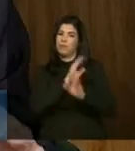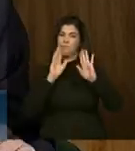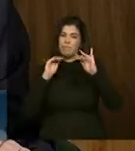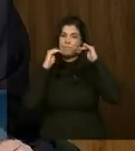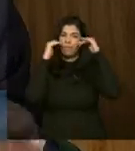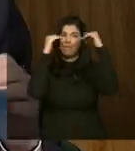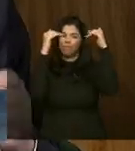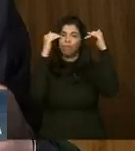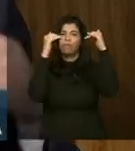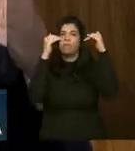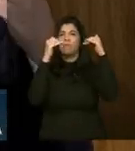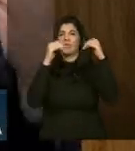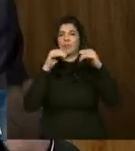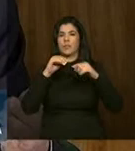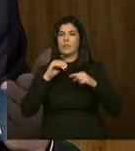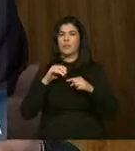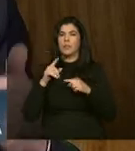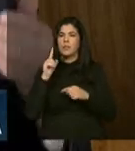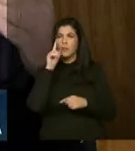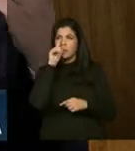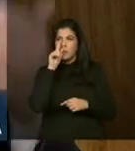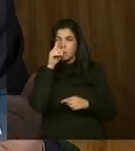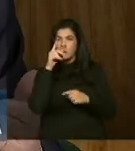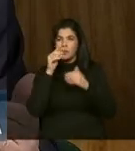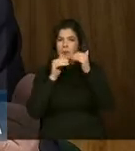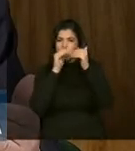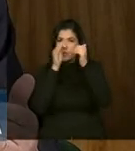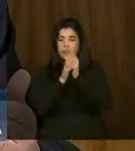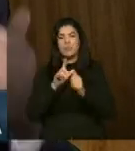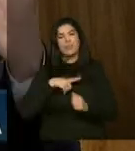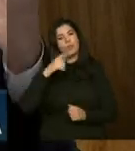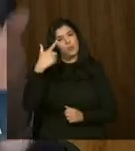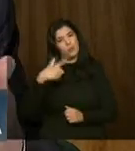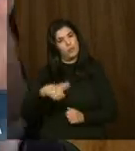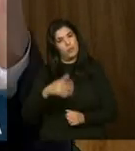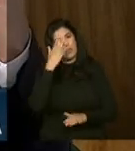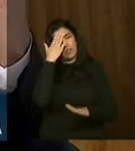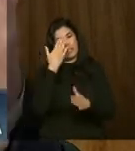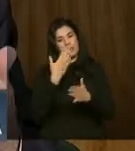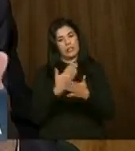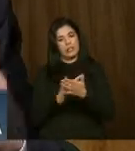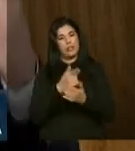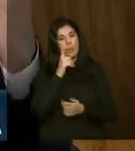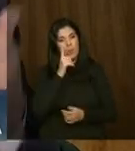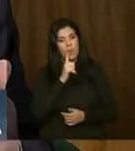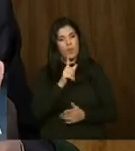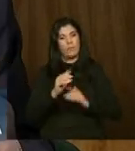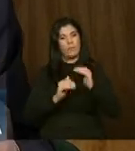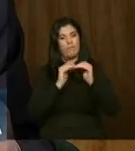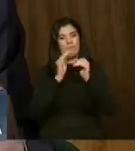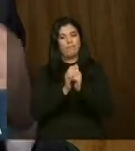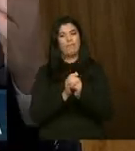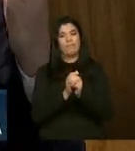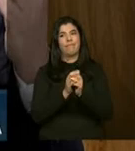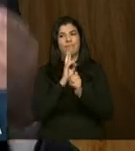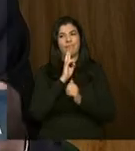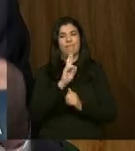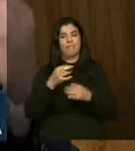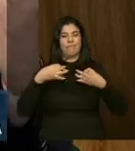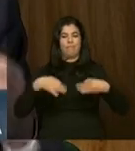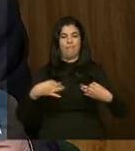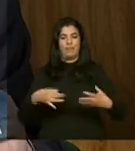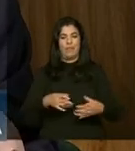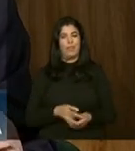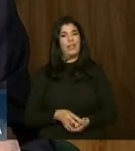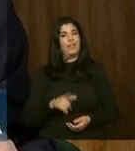tamanho do desafio. E, nesse sentido, mais uma vez, eu sou muito otimista, acho que nós vamos dar conta do recado. Estamos